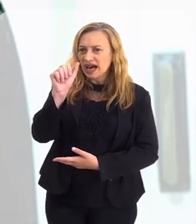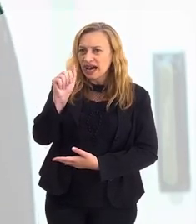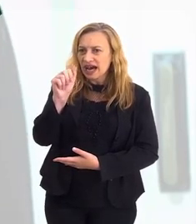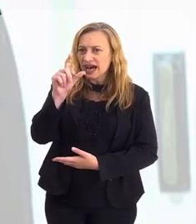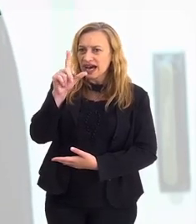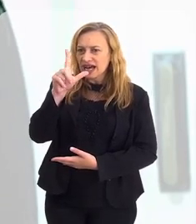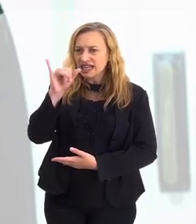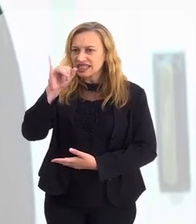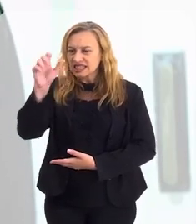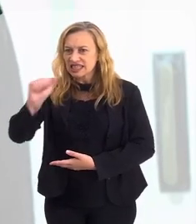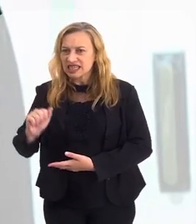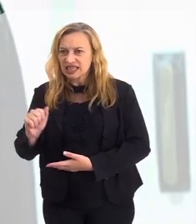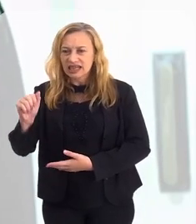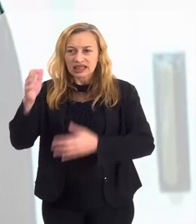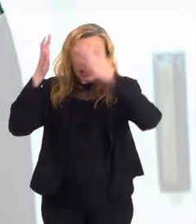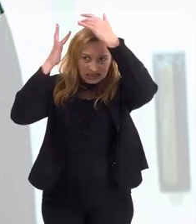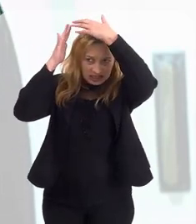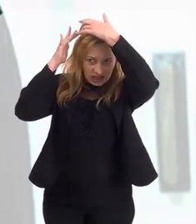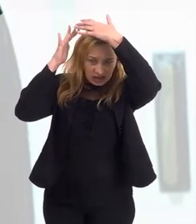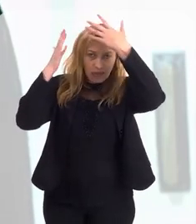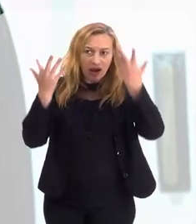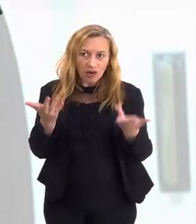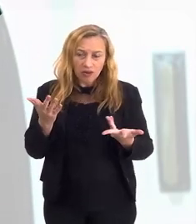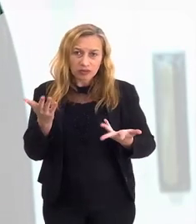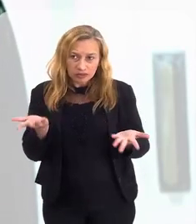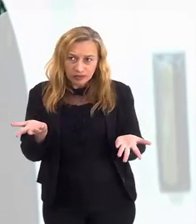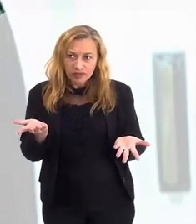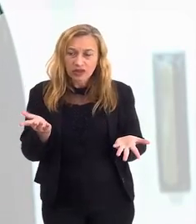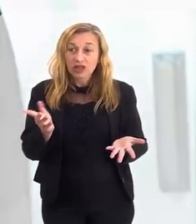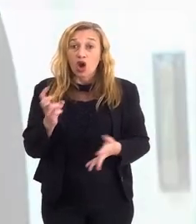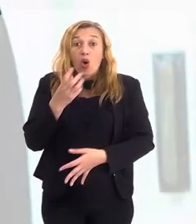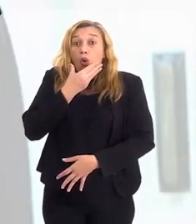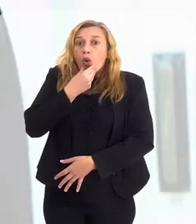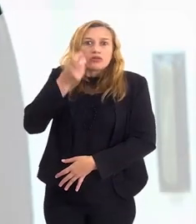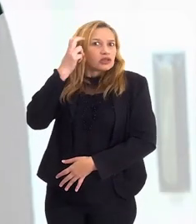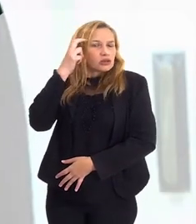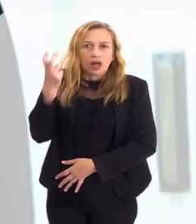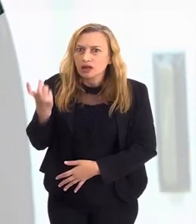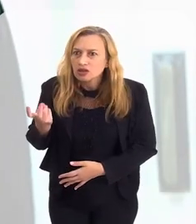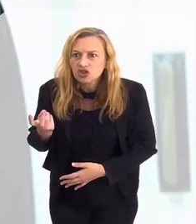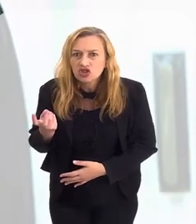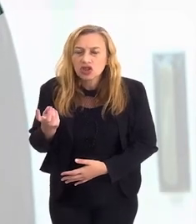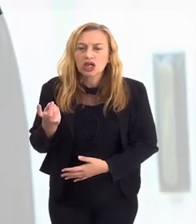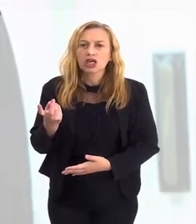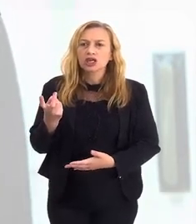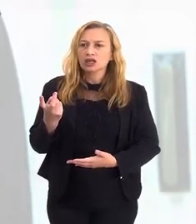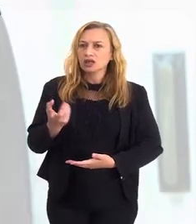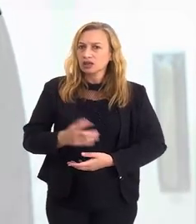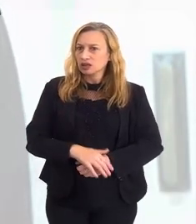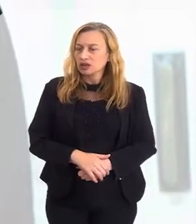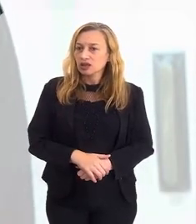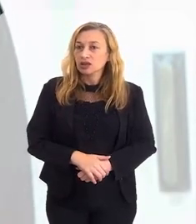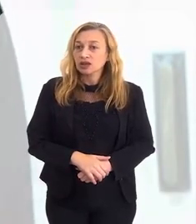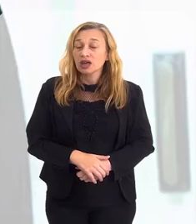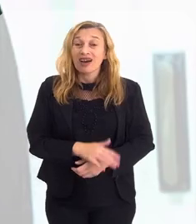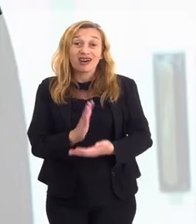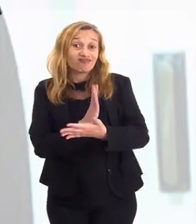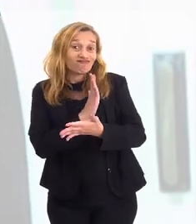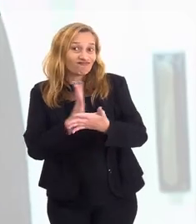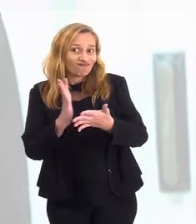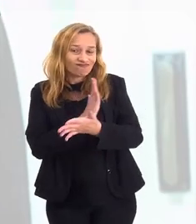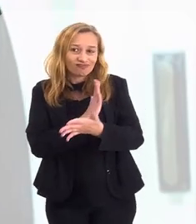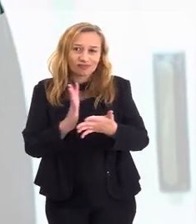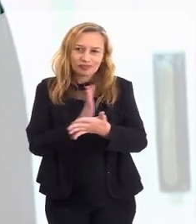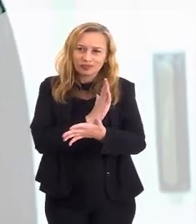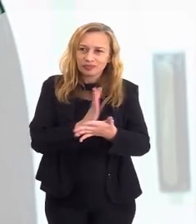né, um comprometimento motor, mas cognitivamente é um homem, né, inteligentíssimo, cognição preservada.